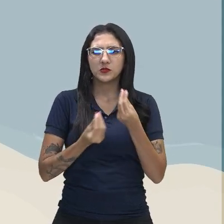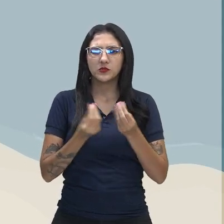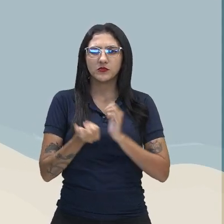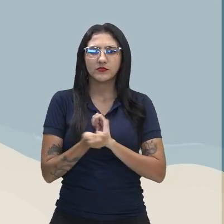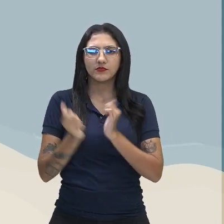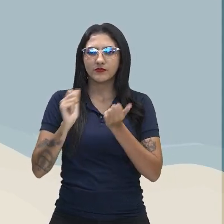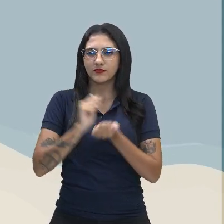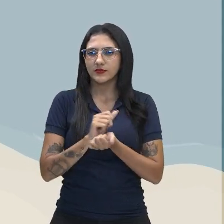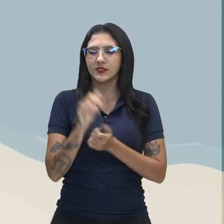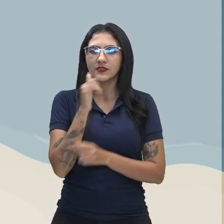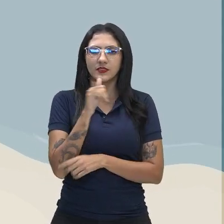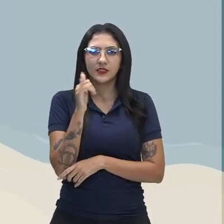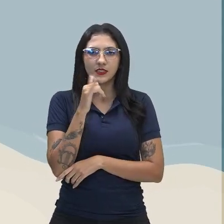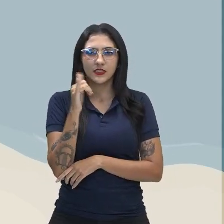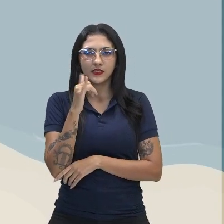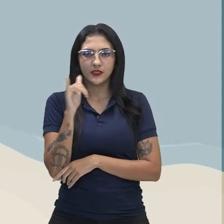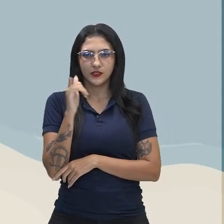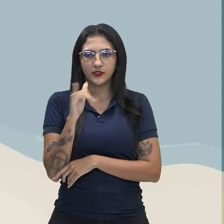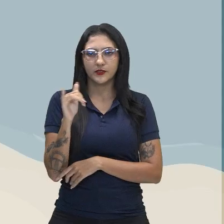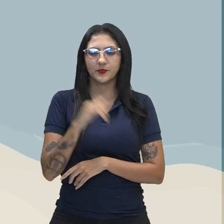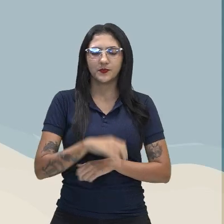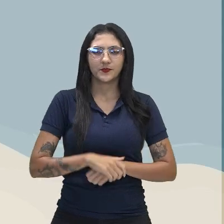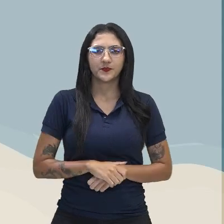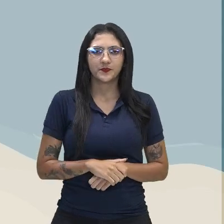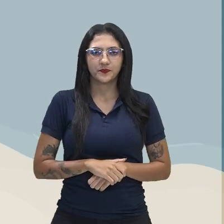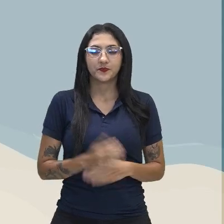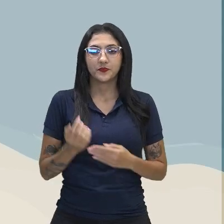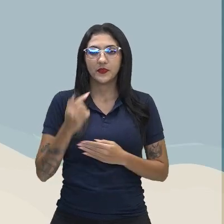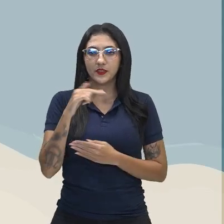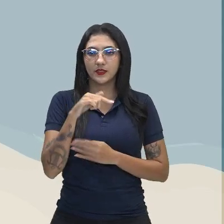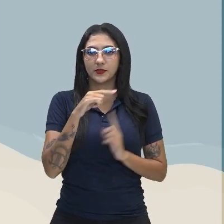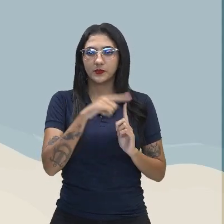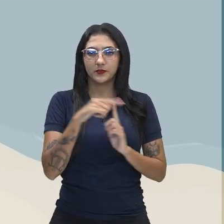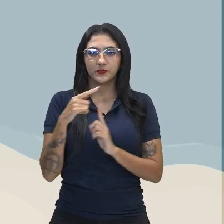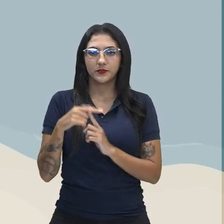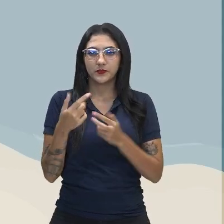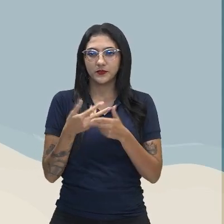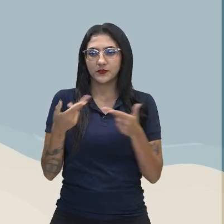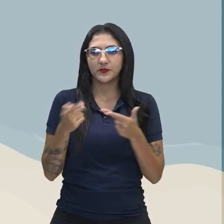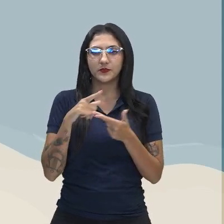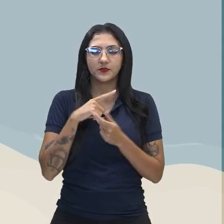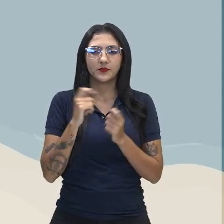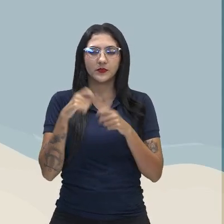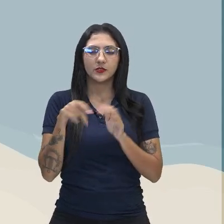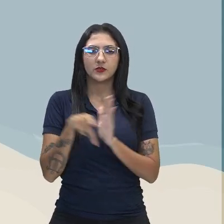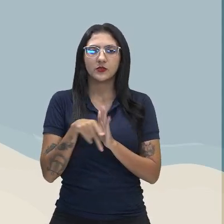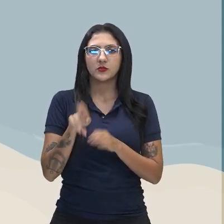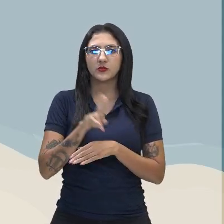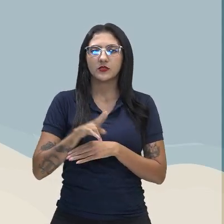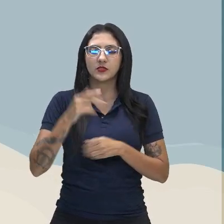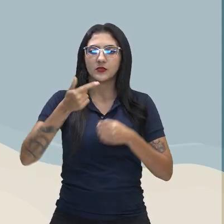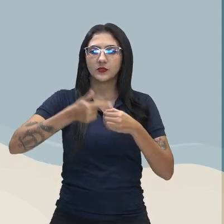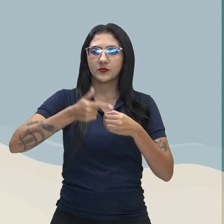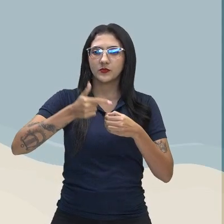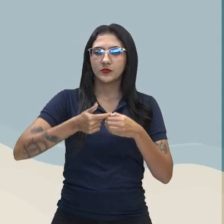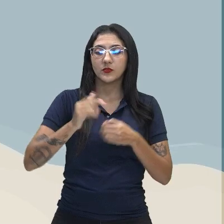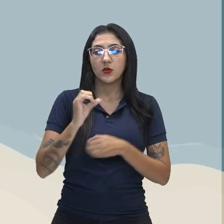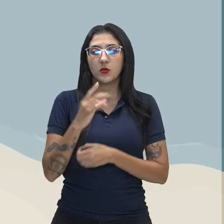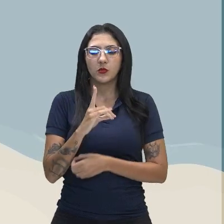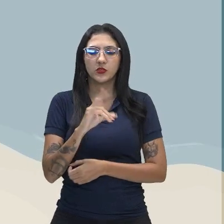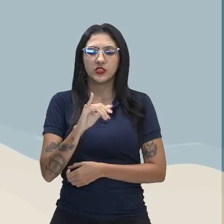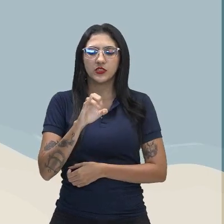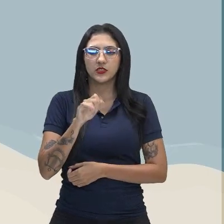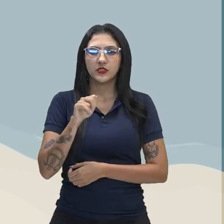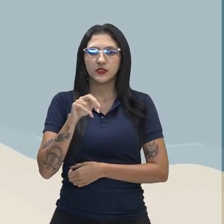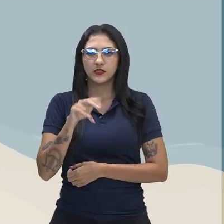de energia em movimento. Nesses meios de transportes, eles utilizam combustíveis como a gasolina ou diesel,